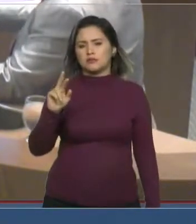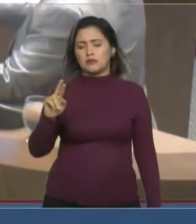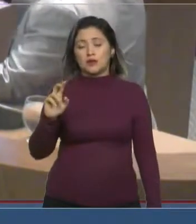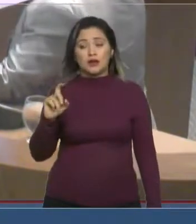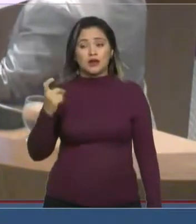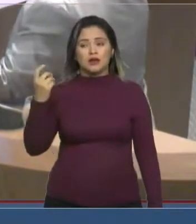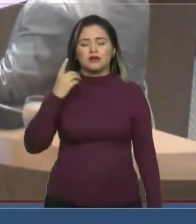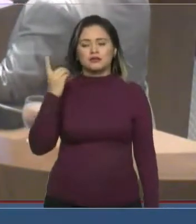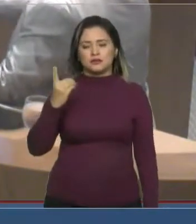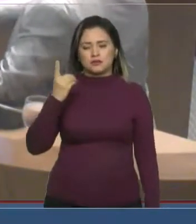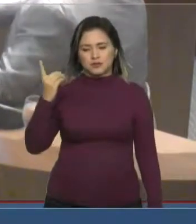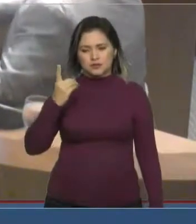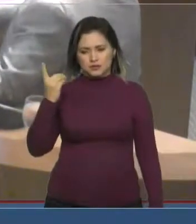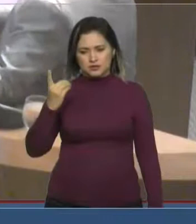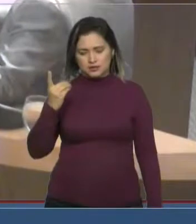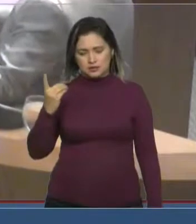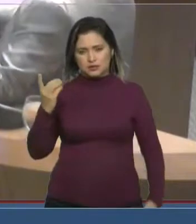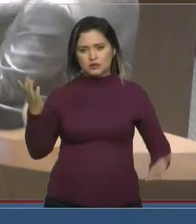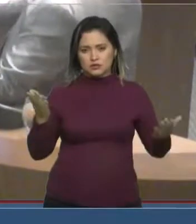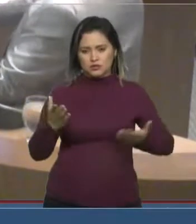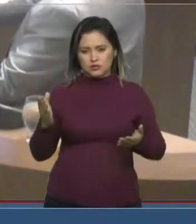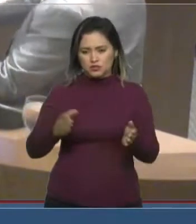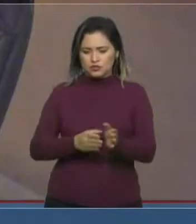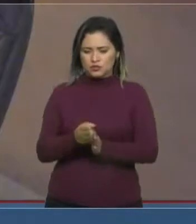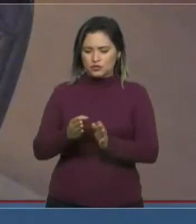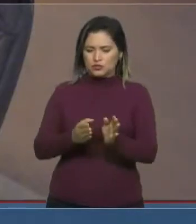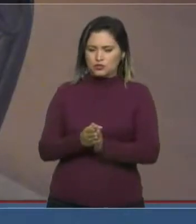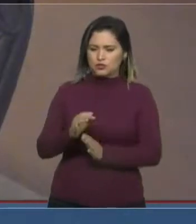Cutrim, hoje conselheiro do Tribunal de Contas.